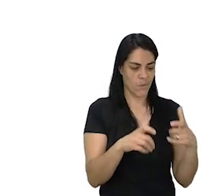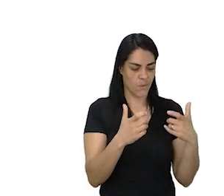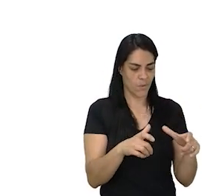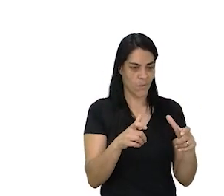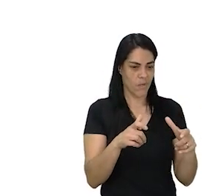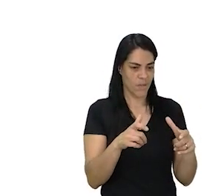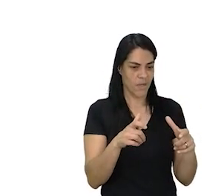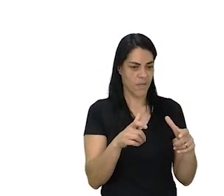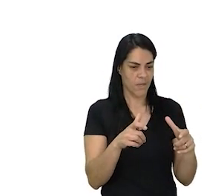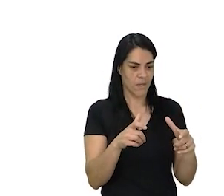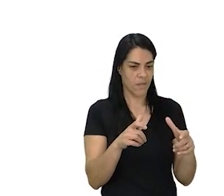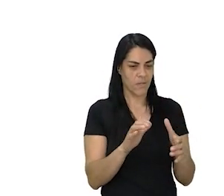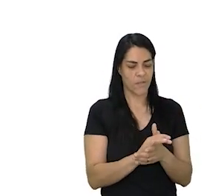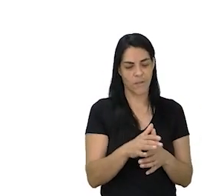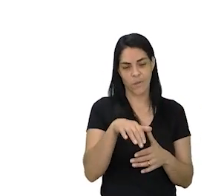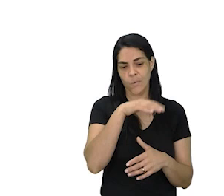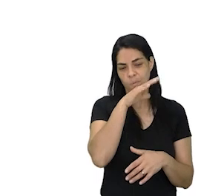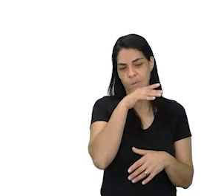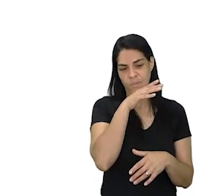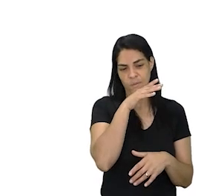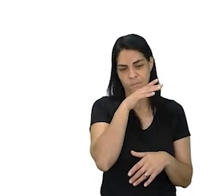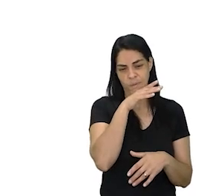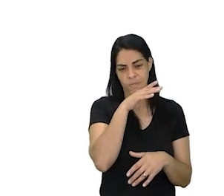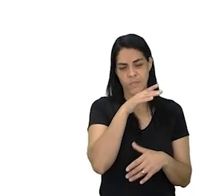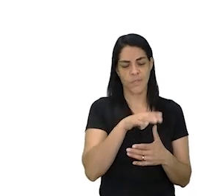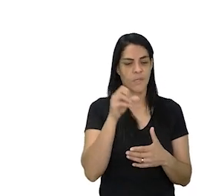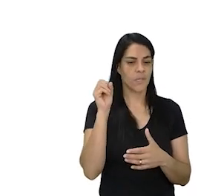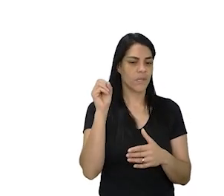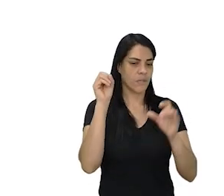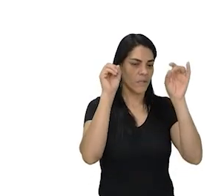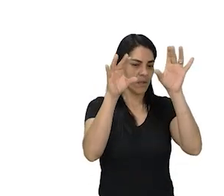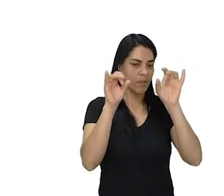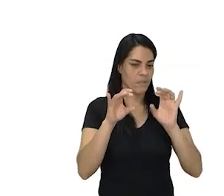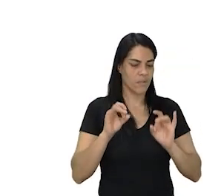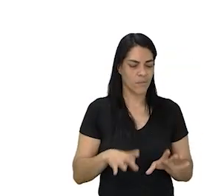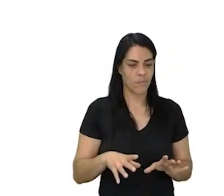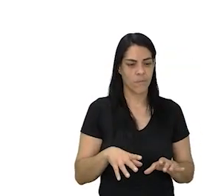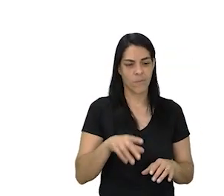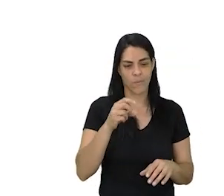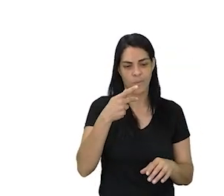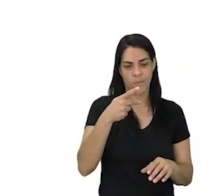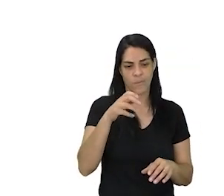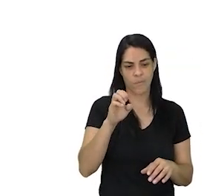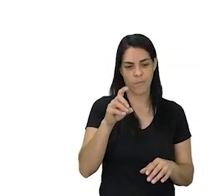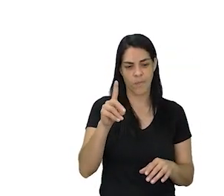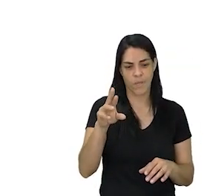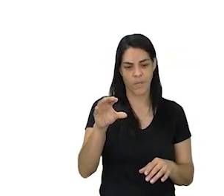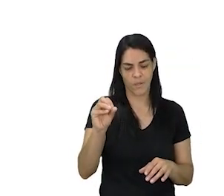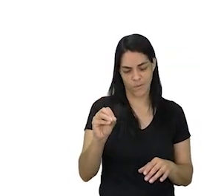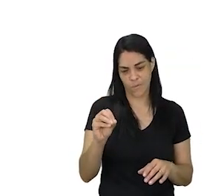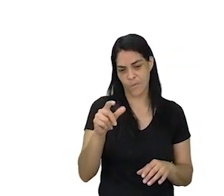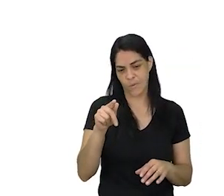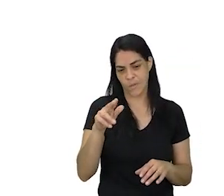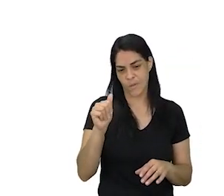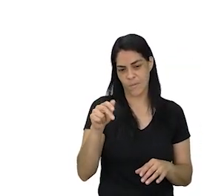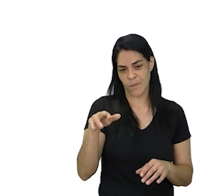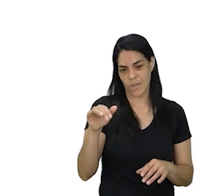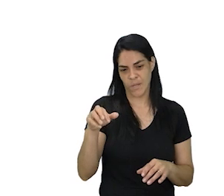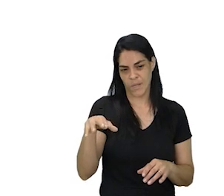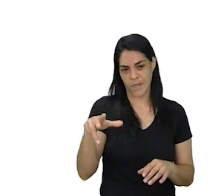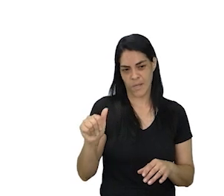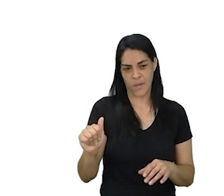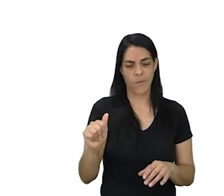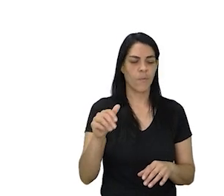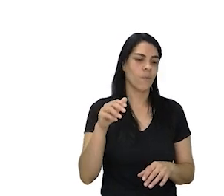estão estes animais, em especial que o Pedro, o Gabriel e o Fábio